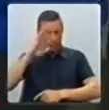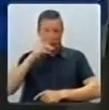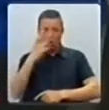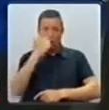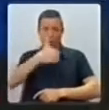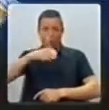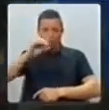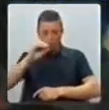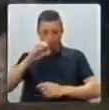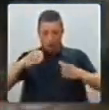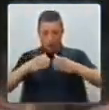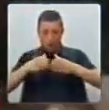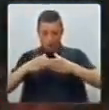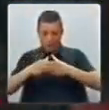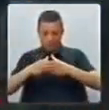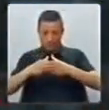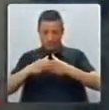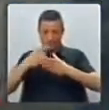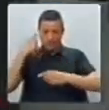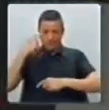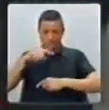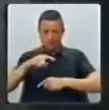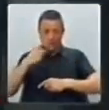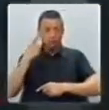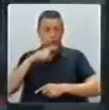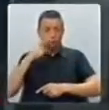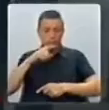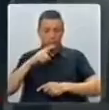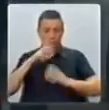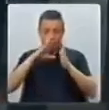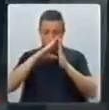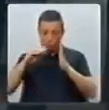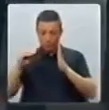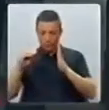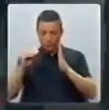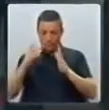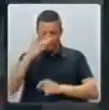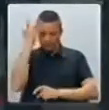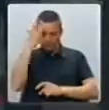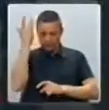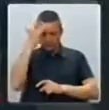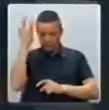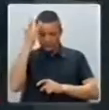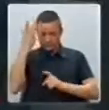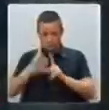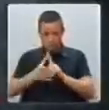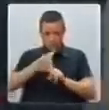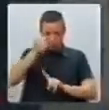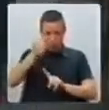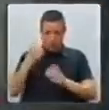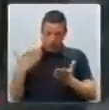Faz parte, é uma das equipas que está, nesta altura, a testar o seu protótipo. Foi fácil conseguir chegar até este